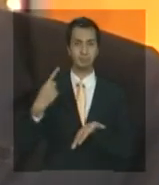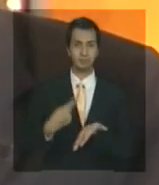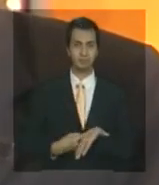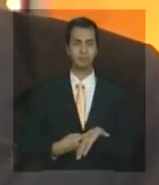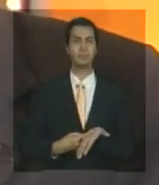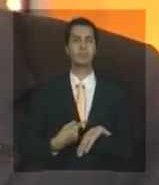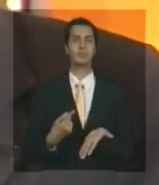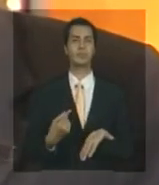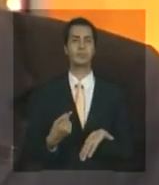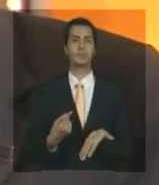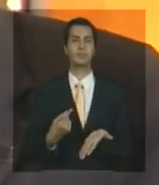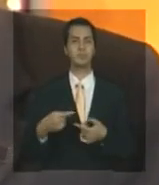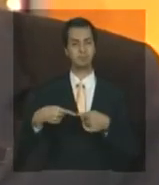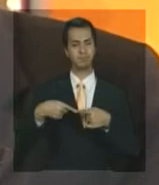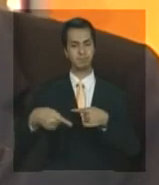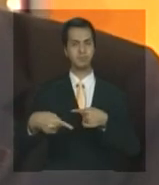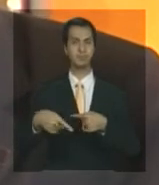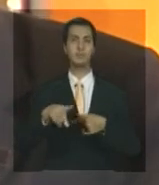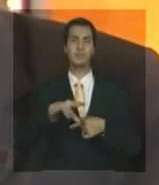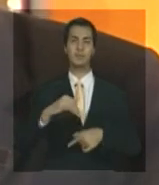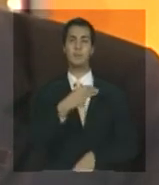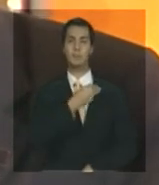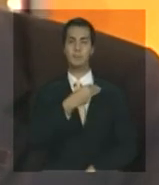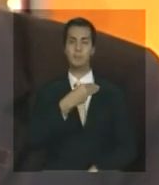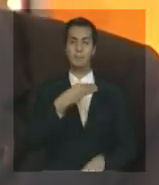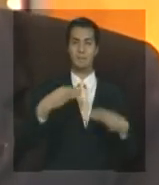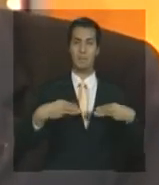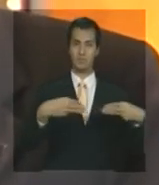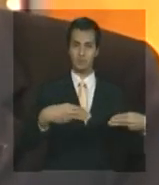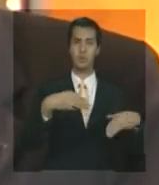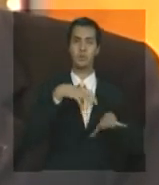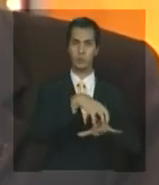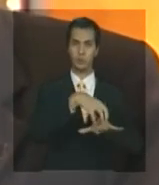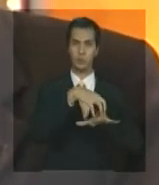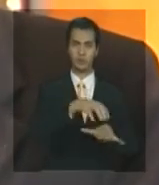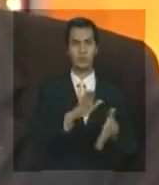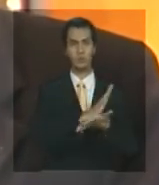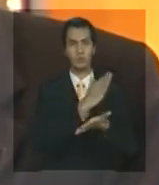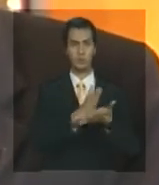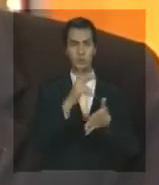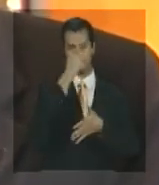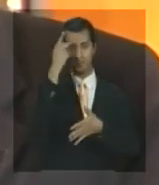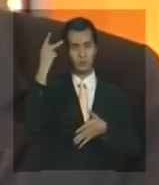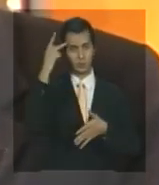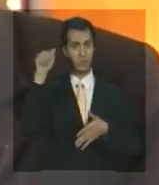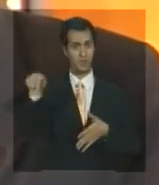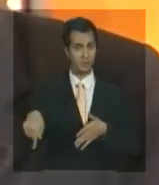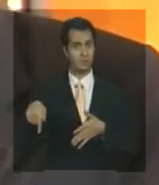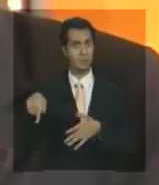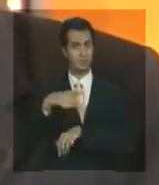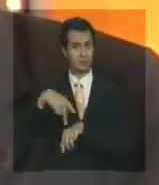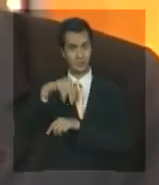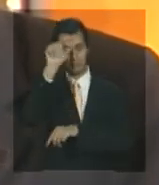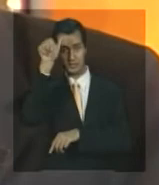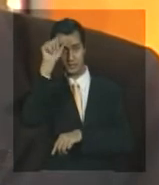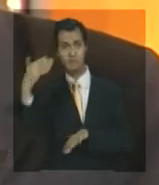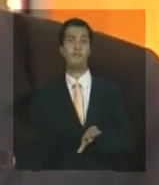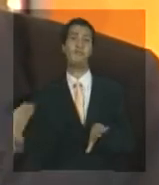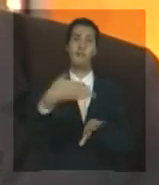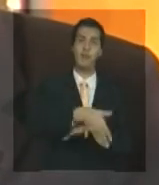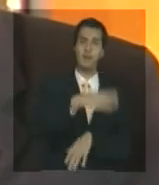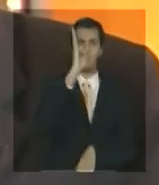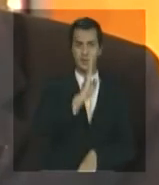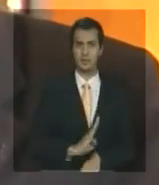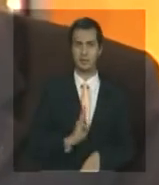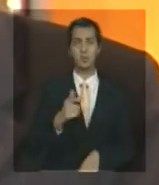brevemente. Representantes do Ministério do Turismo vão da Índia, vão ao Brasil, e a partir daí eu tenho